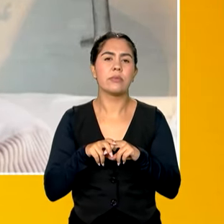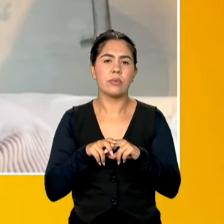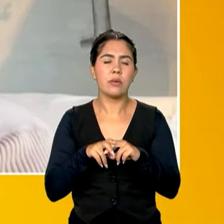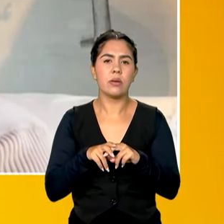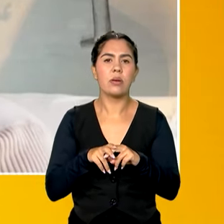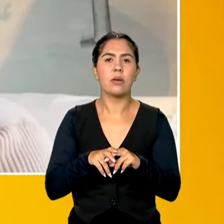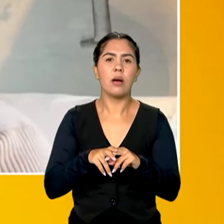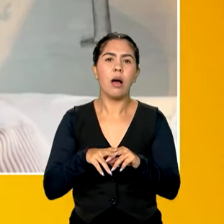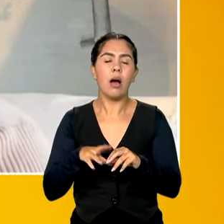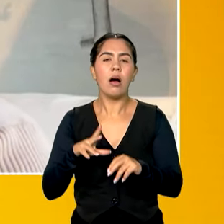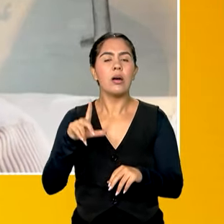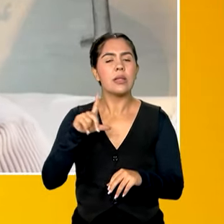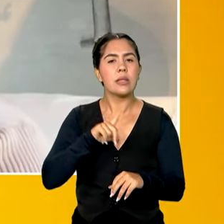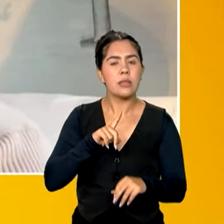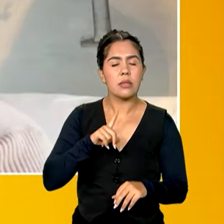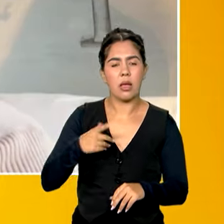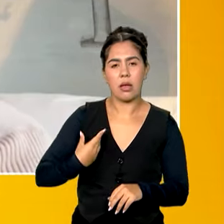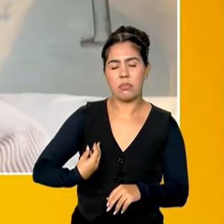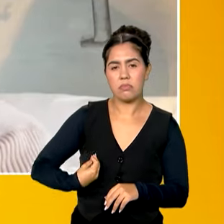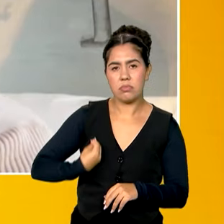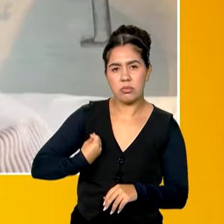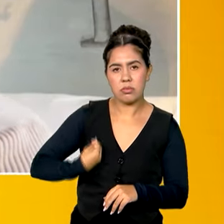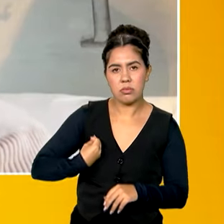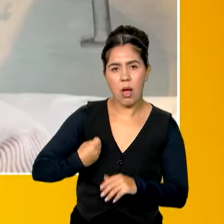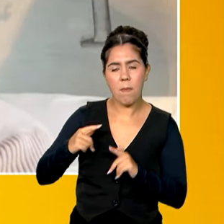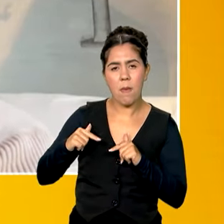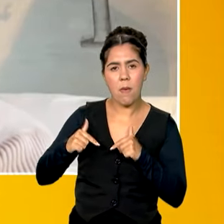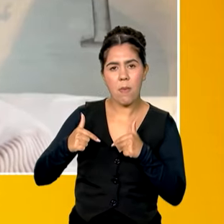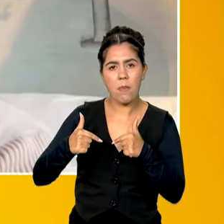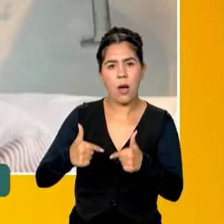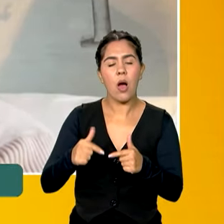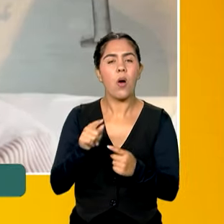tem atuado desde o primeiro momento